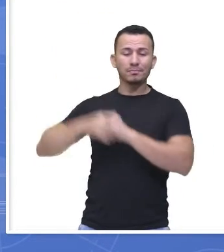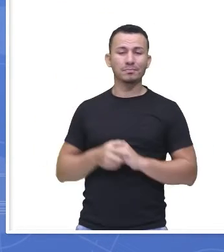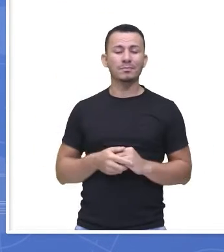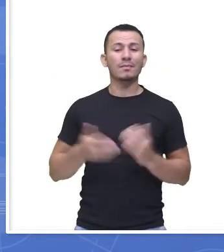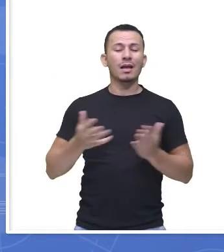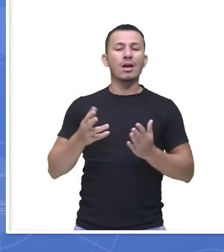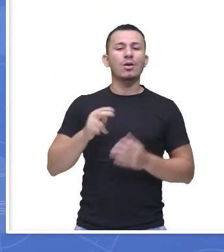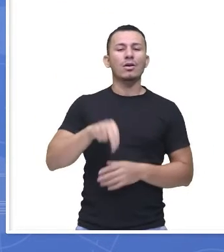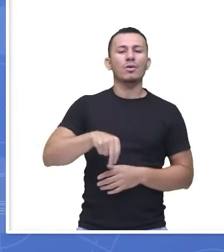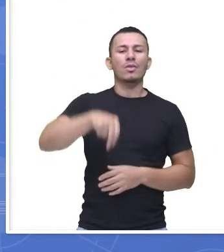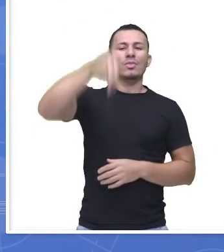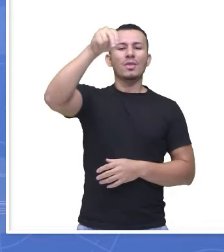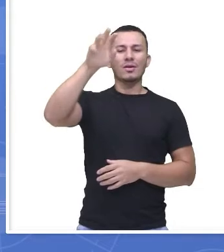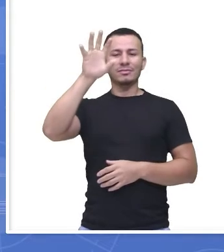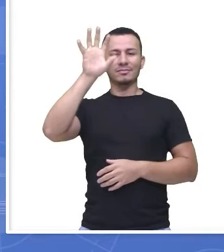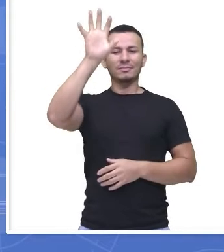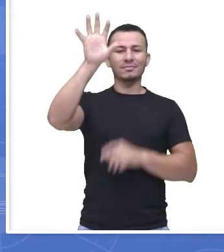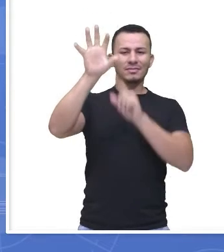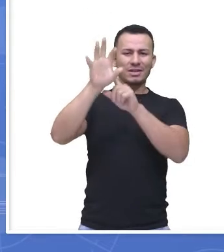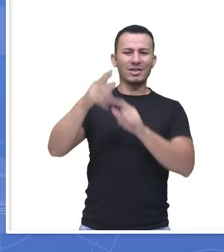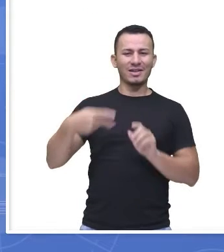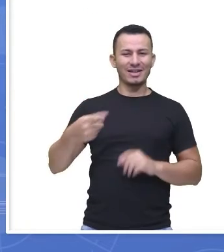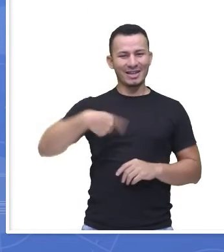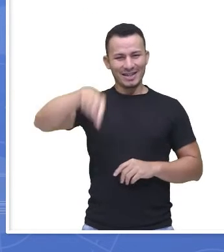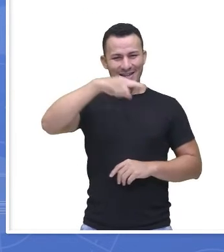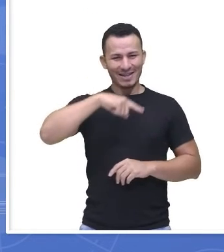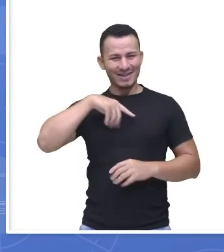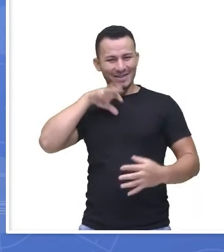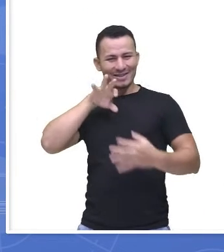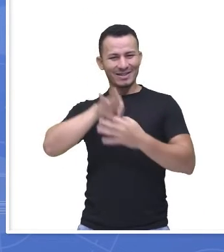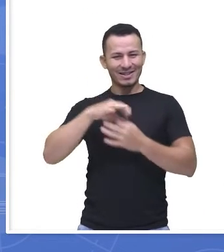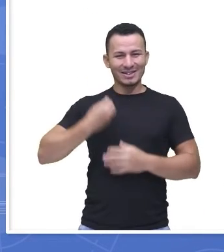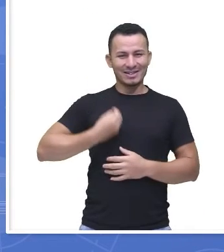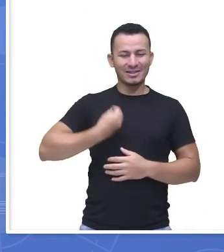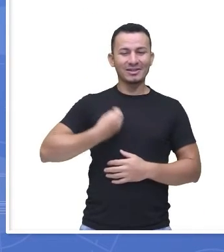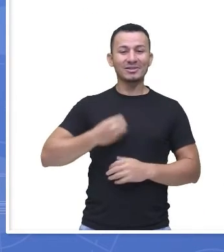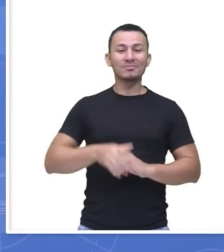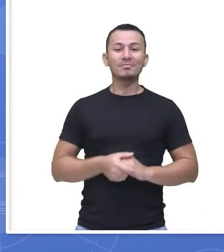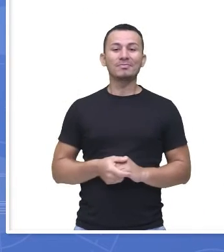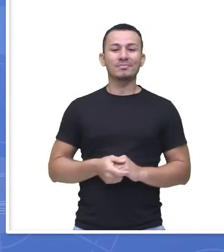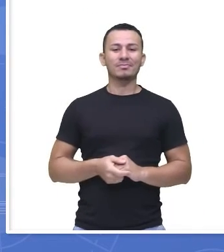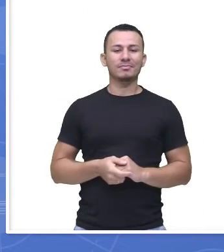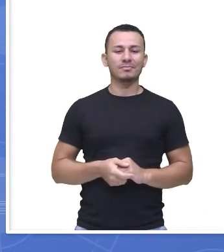o Norte. Vê o Norte, que é o nosso lugar, né?